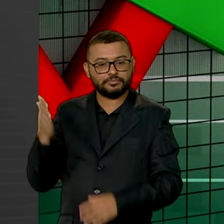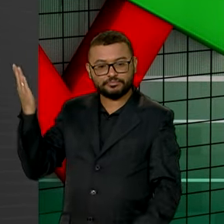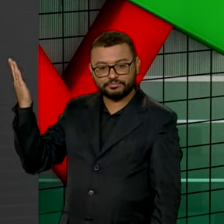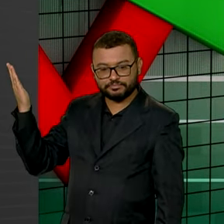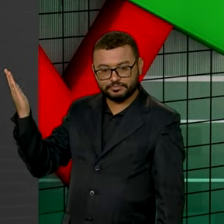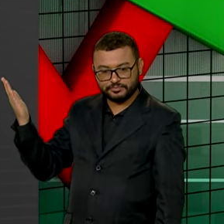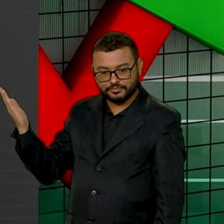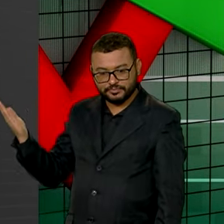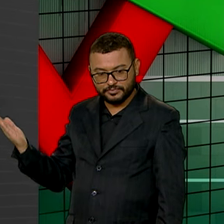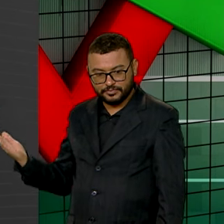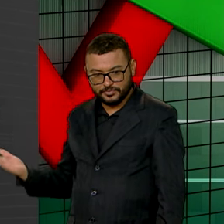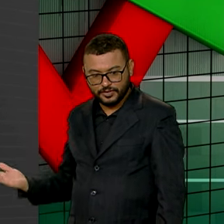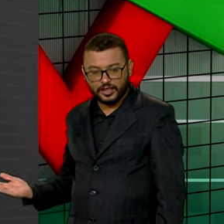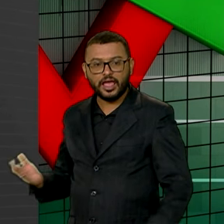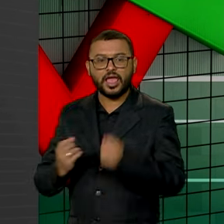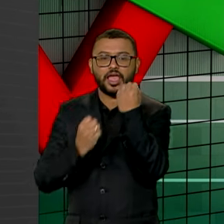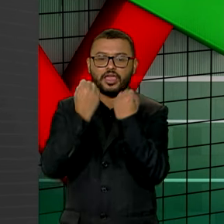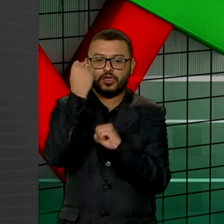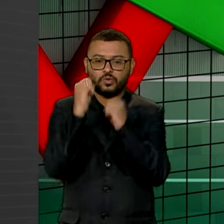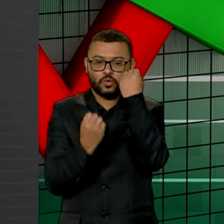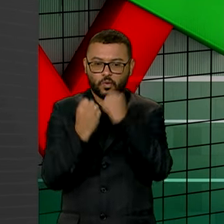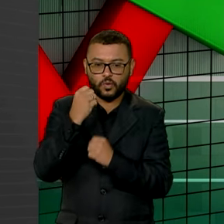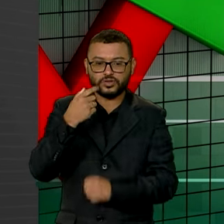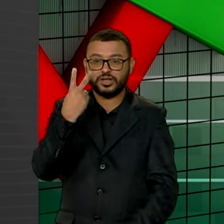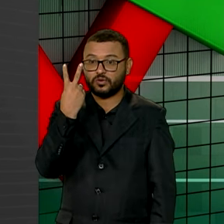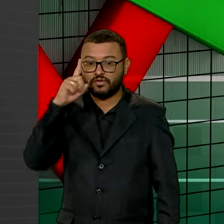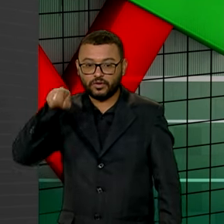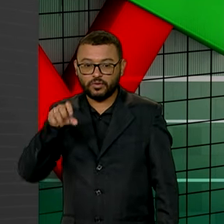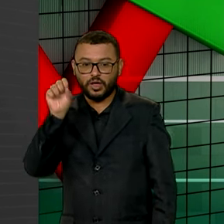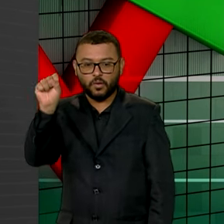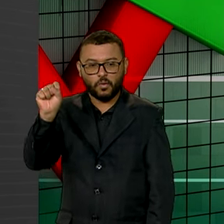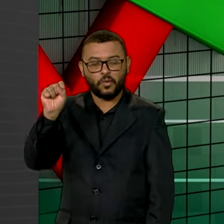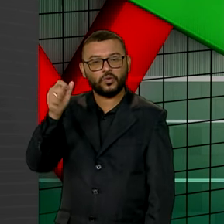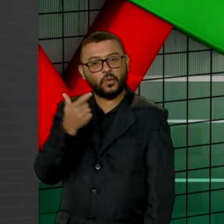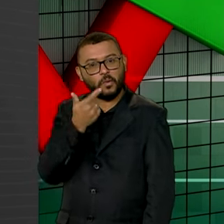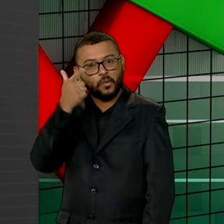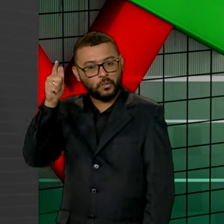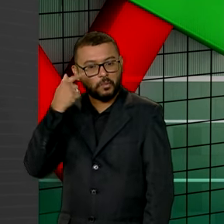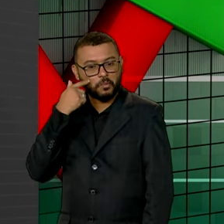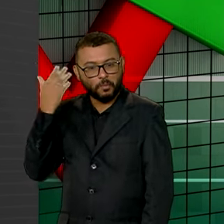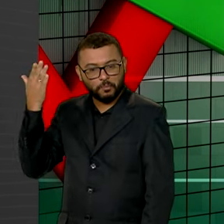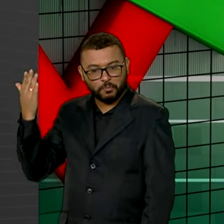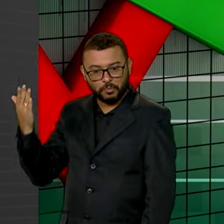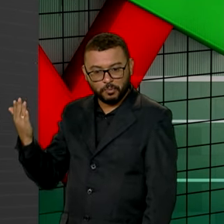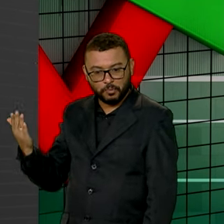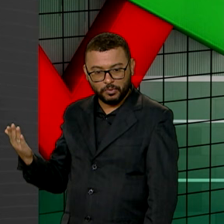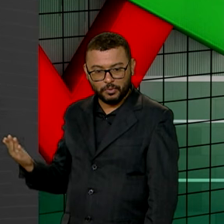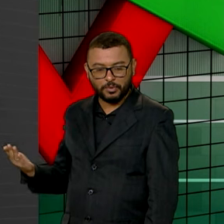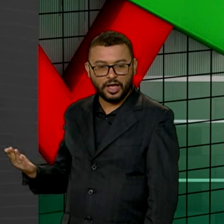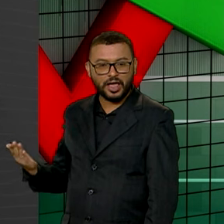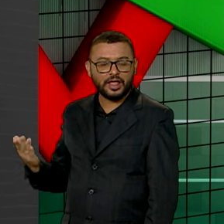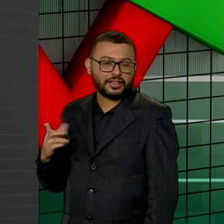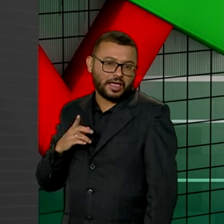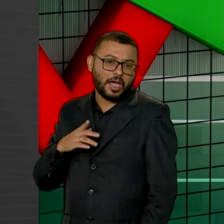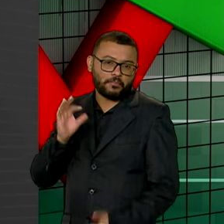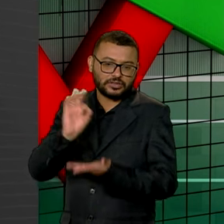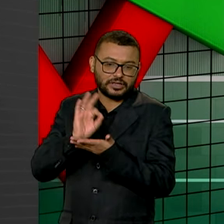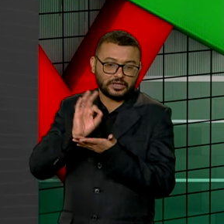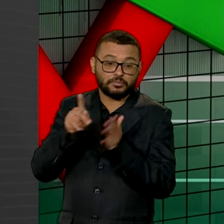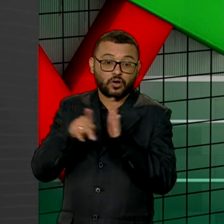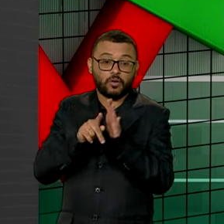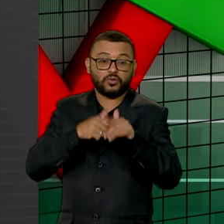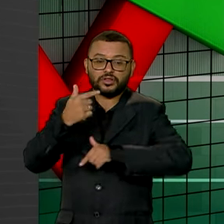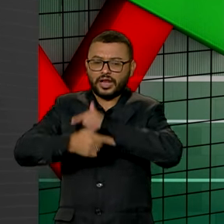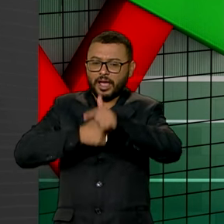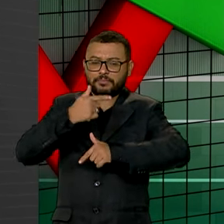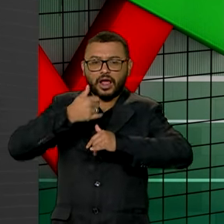com alta de 2,8%, indústrias extrativas com crescimento de 5,9%, a